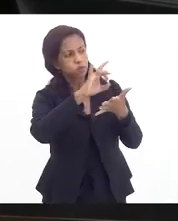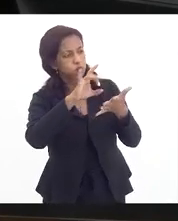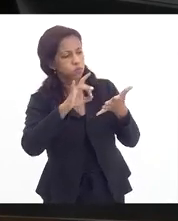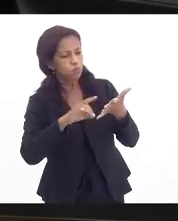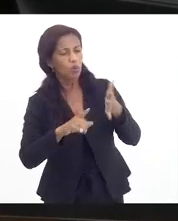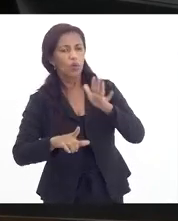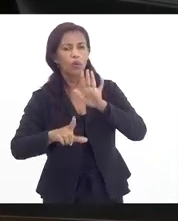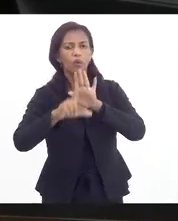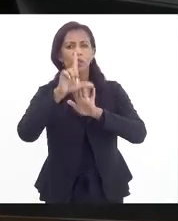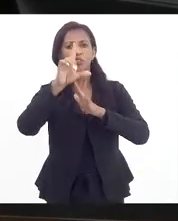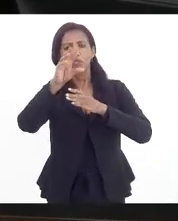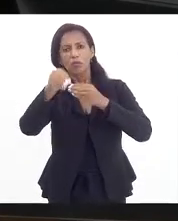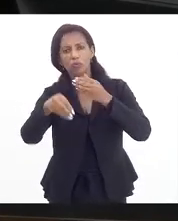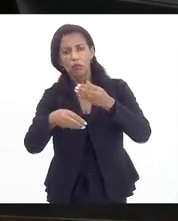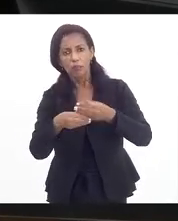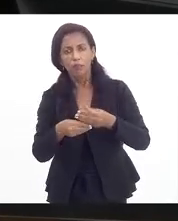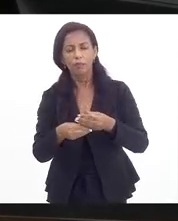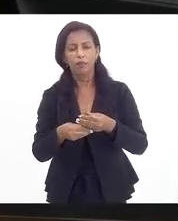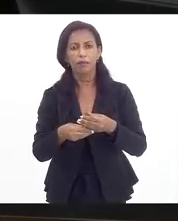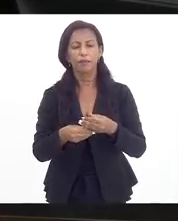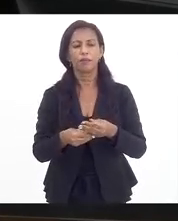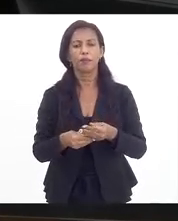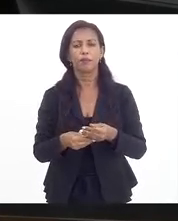as leis complementares